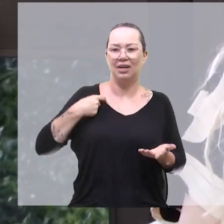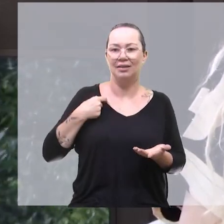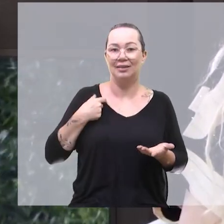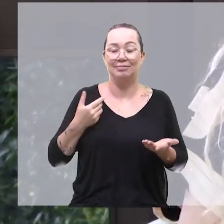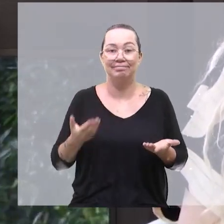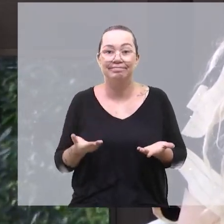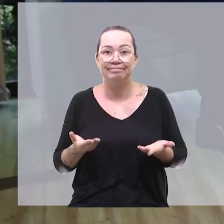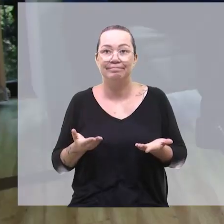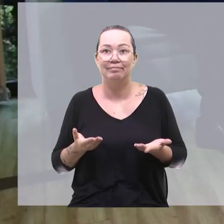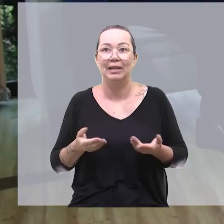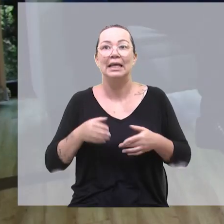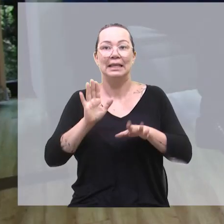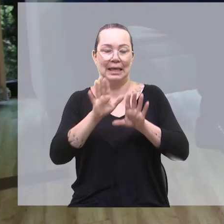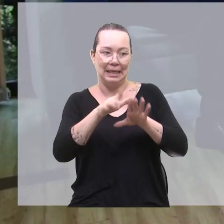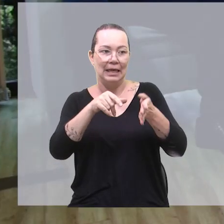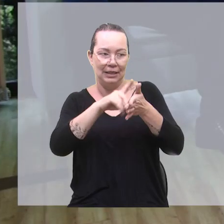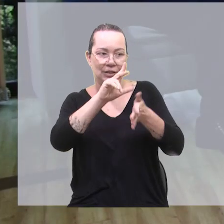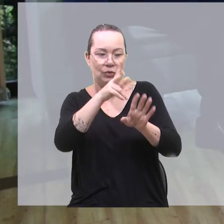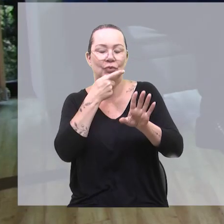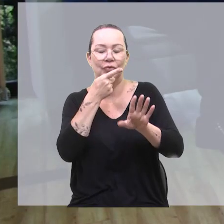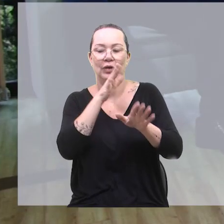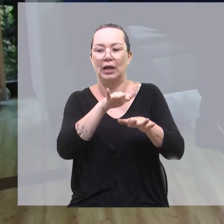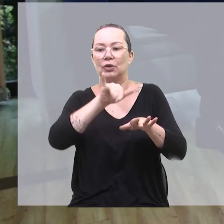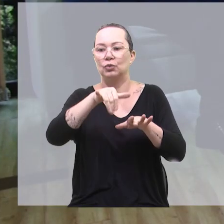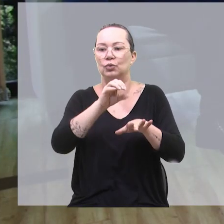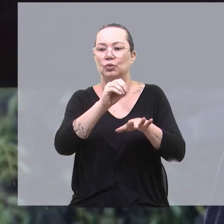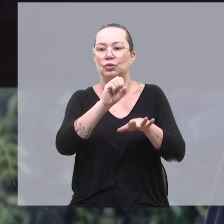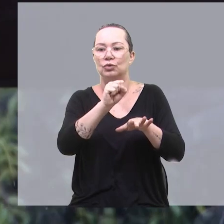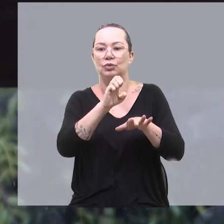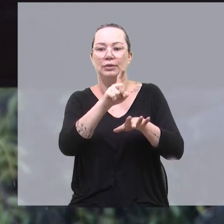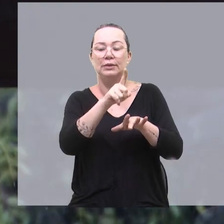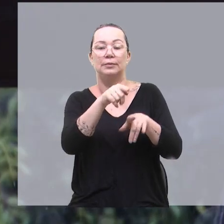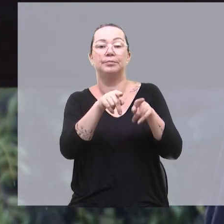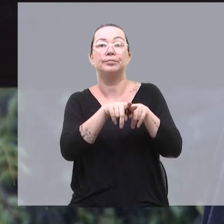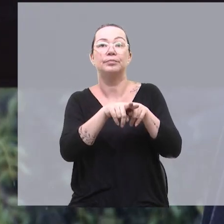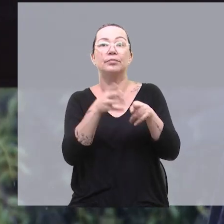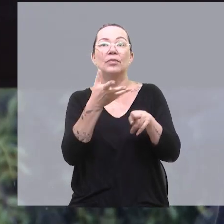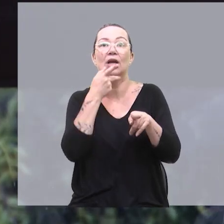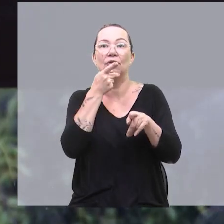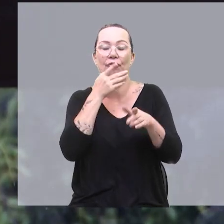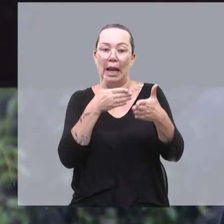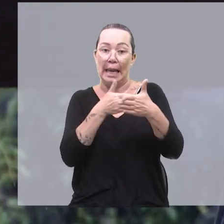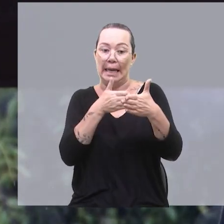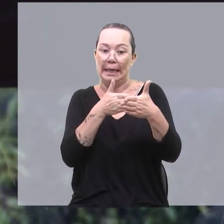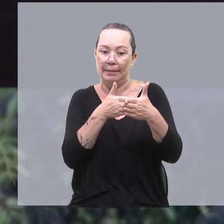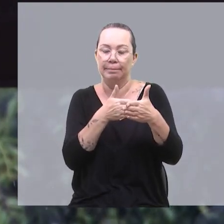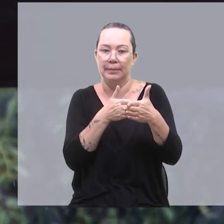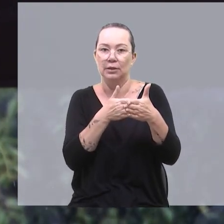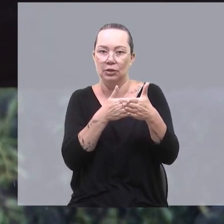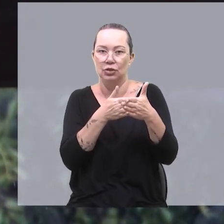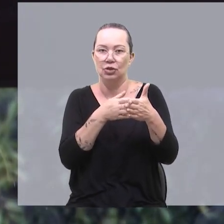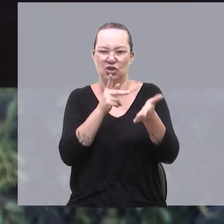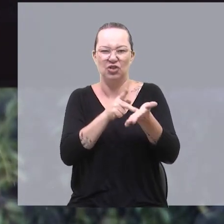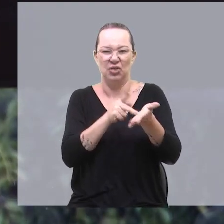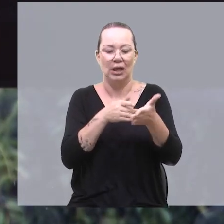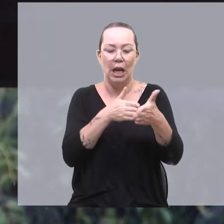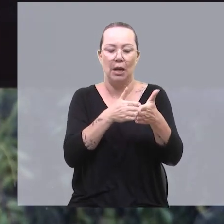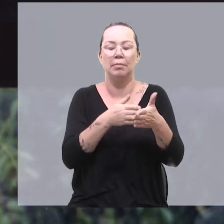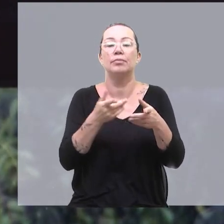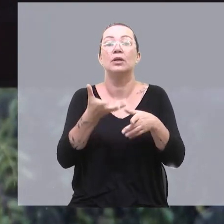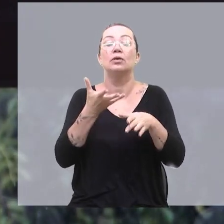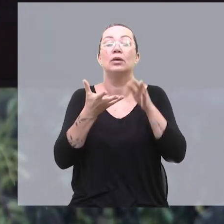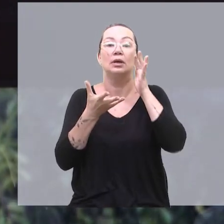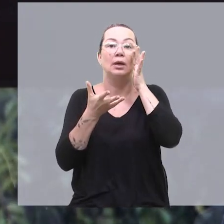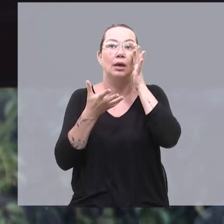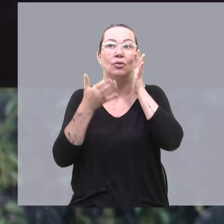né? E, Violana, antes de eu passar para o José, que eu quero também falar sobre as barreiras concretas mesmo,